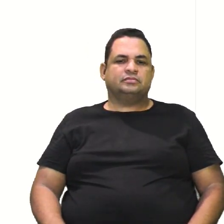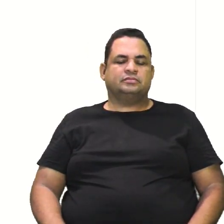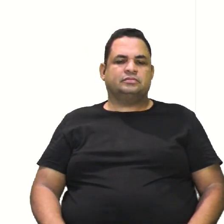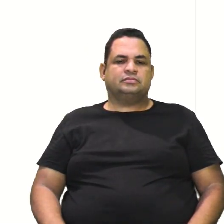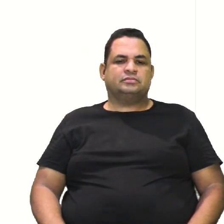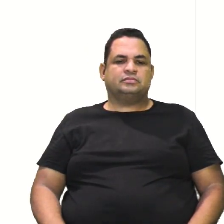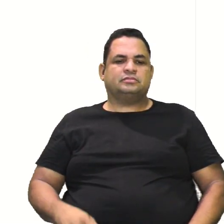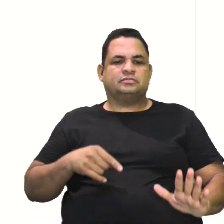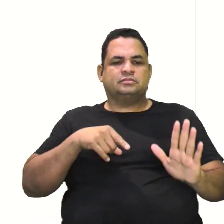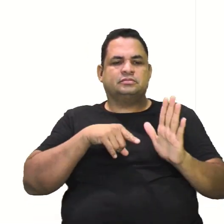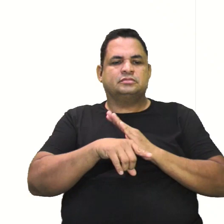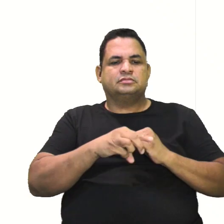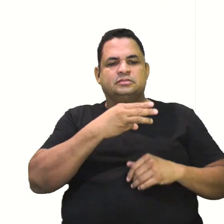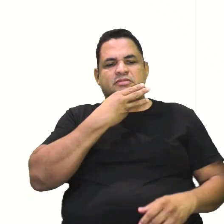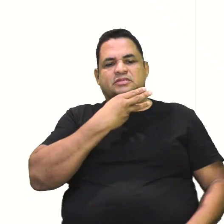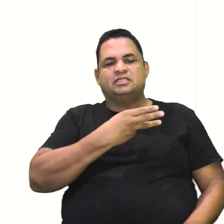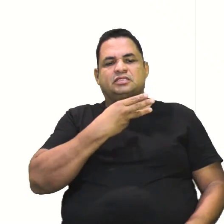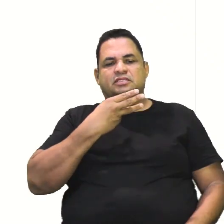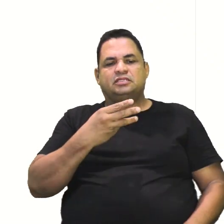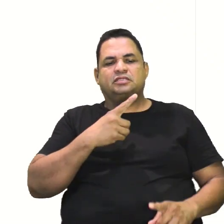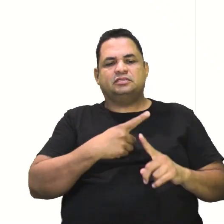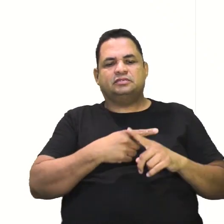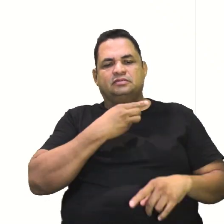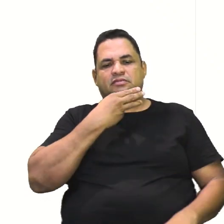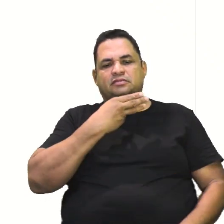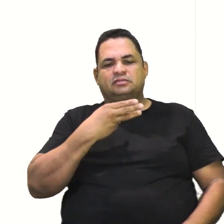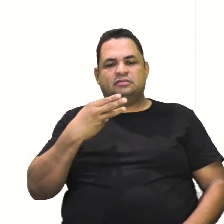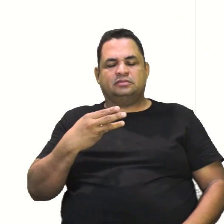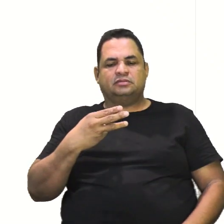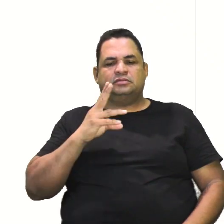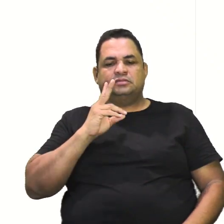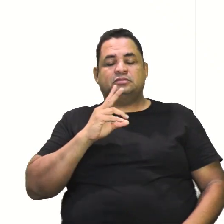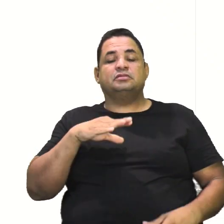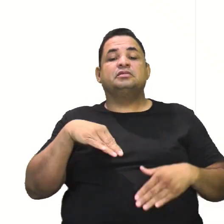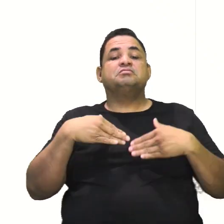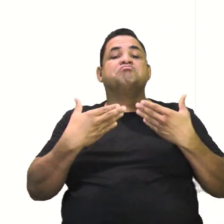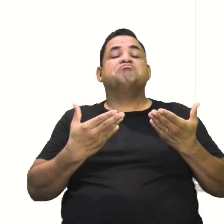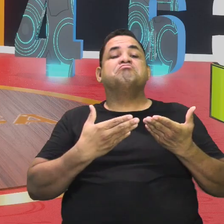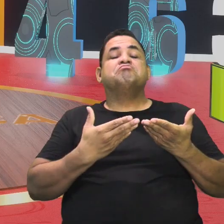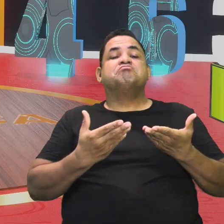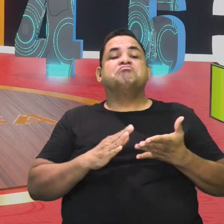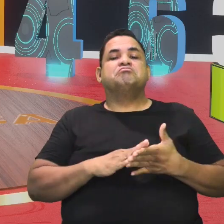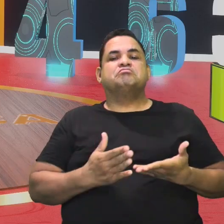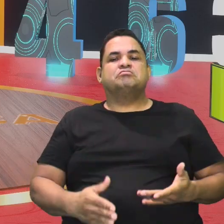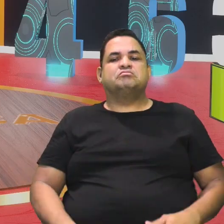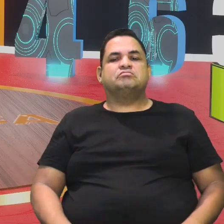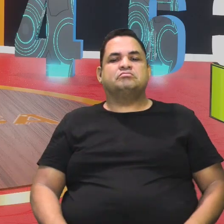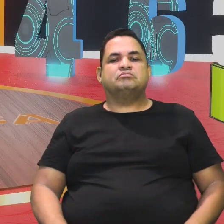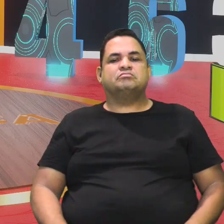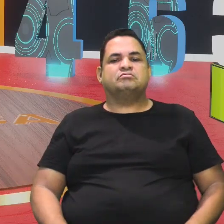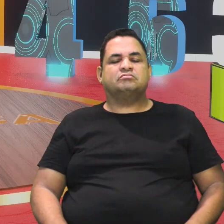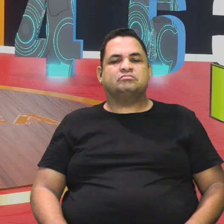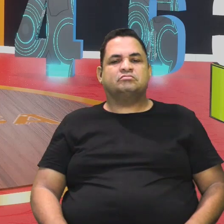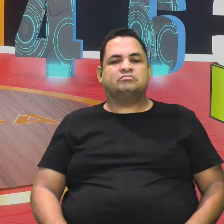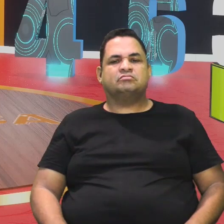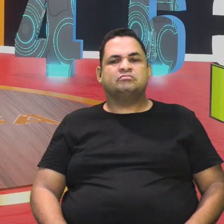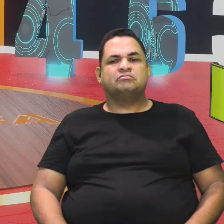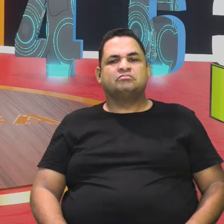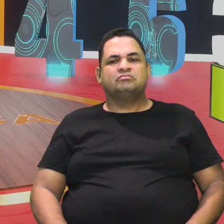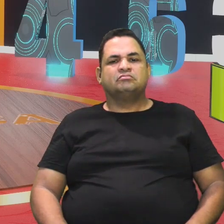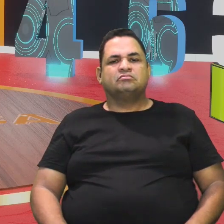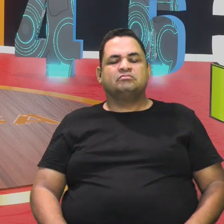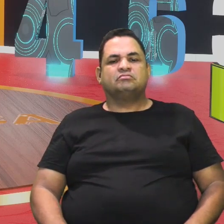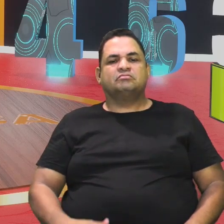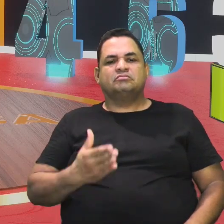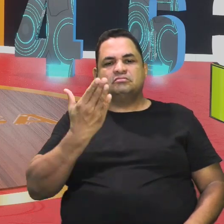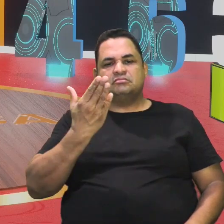uma pergunta. Quanto é 33 vezes 33? Nessa matemática genial.